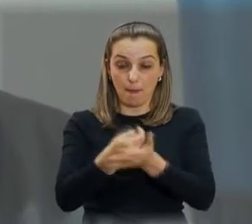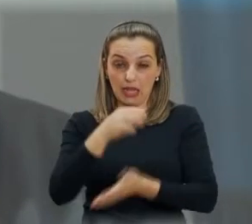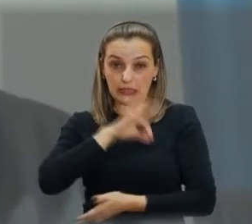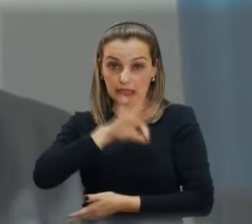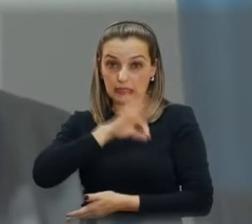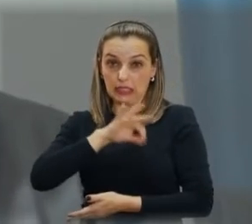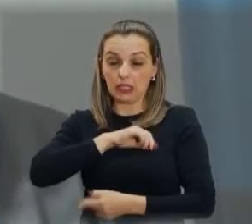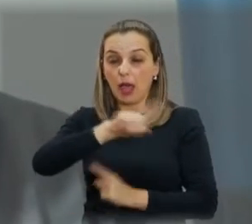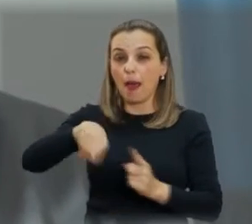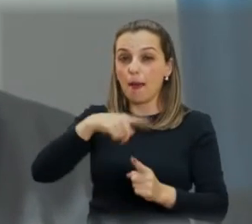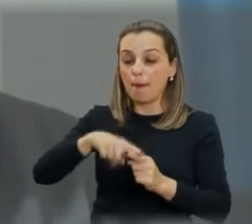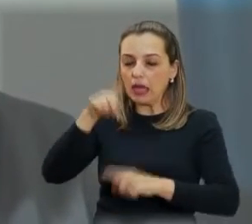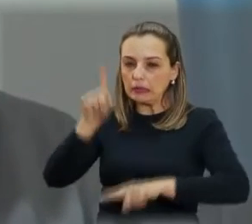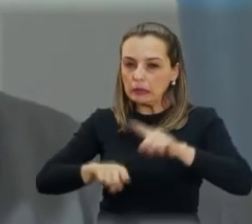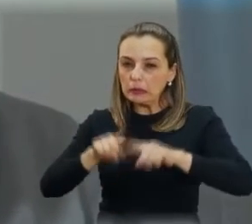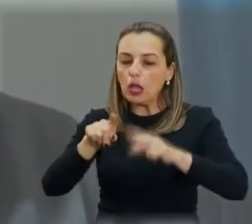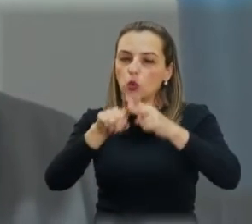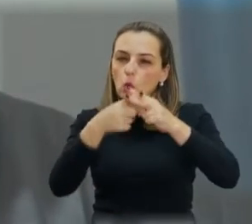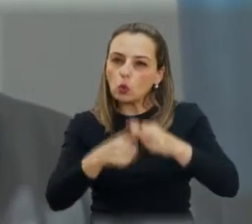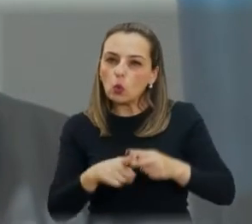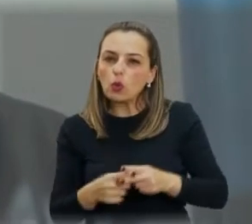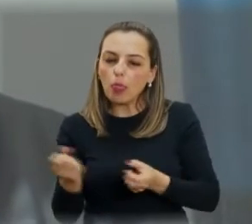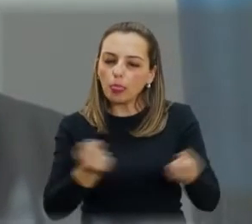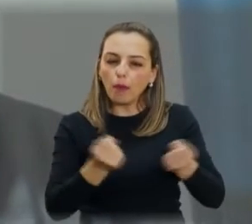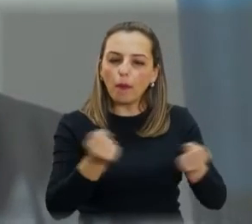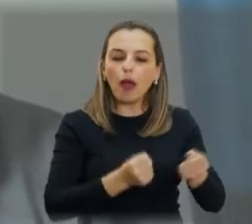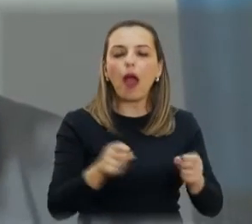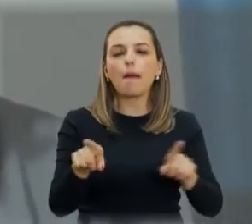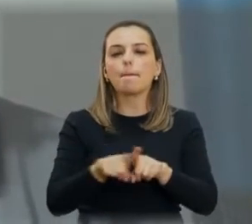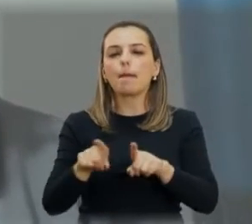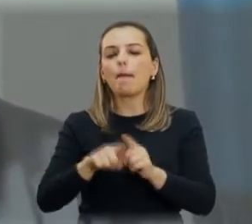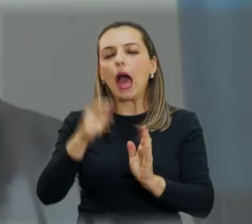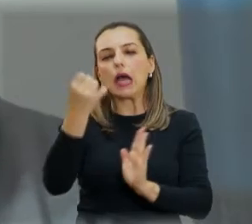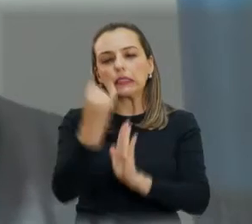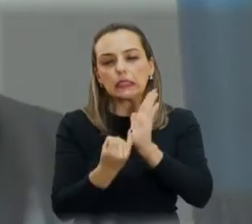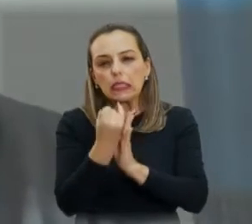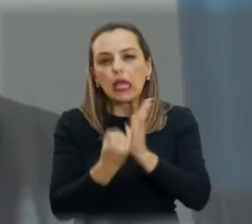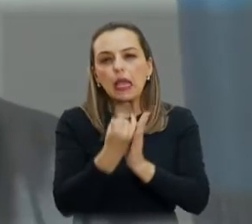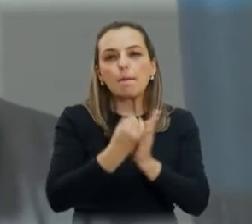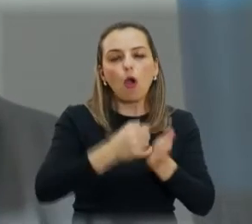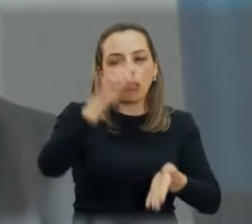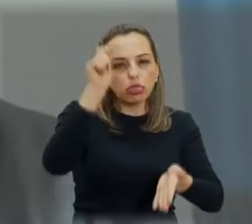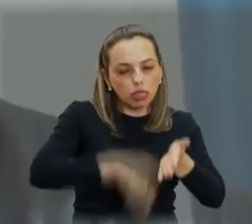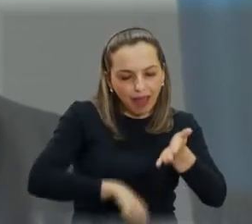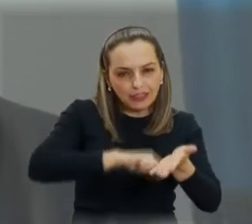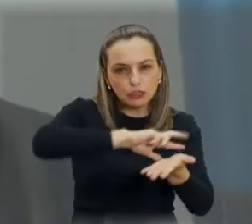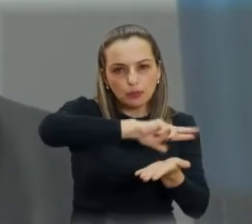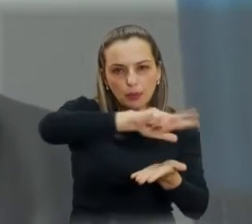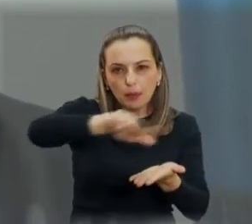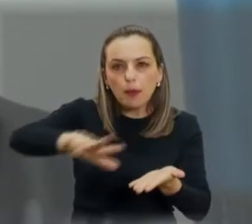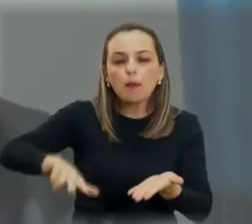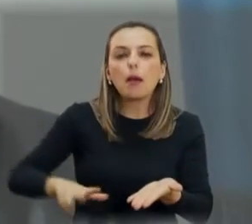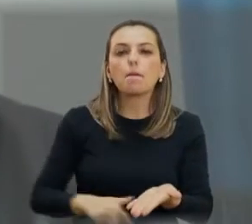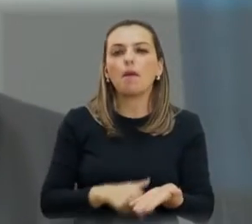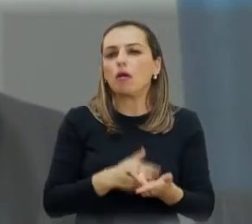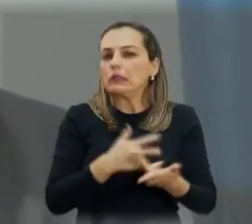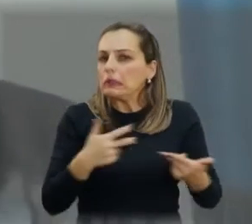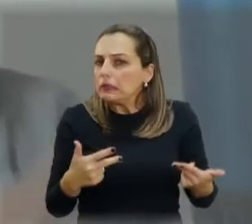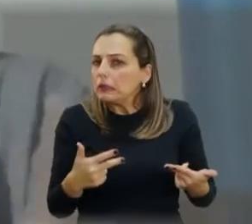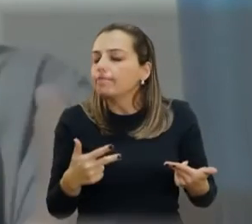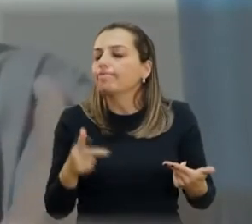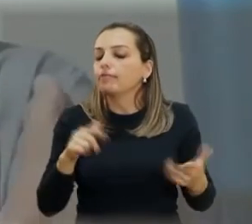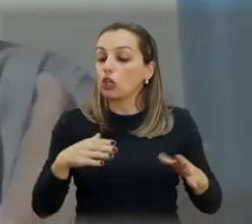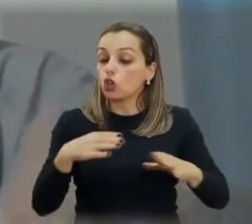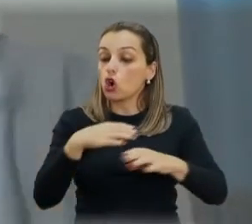veículo, R$ 3.000 de taxas e obrigações conforme manda a legislação para a circulação do mesmo. Sendo assim,